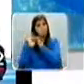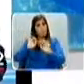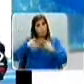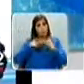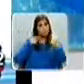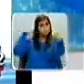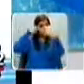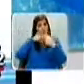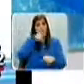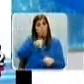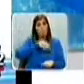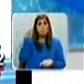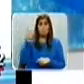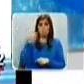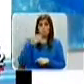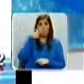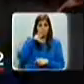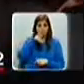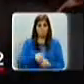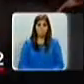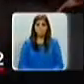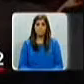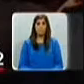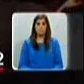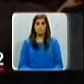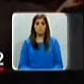ligação ferroviária entre o Porto e Vigo.